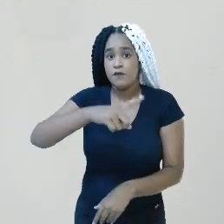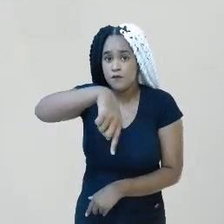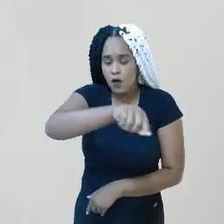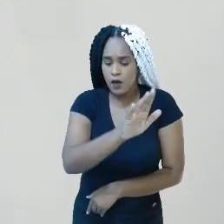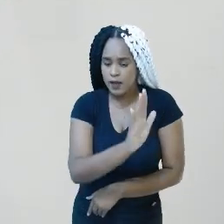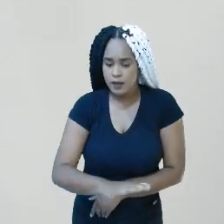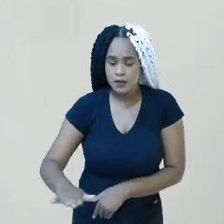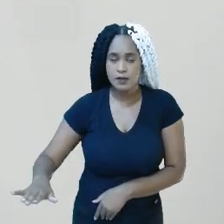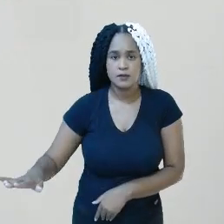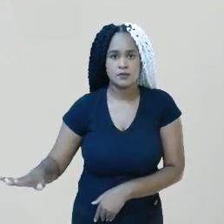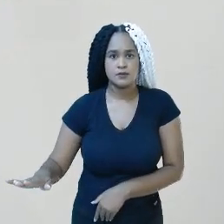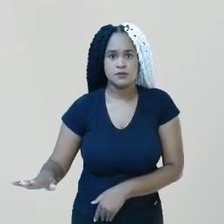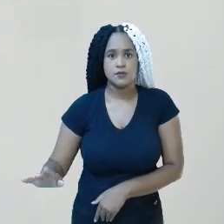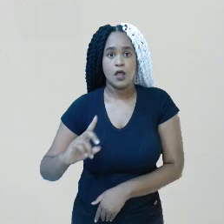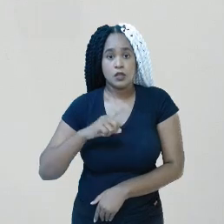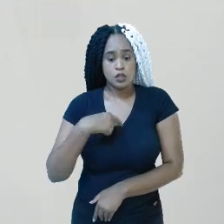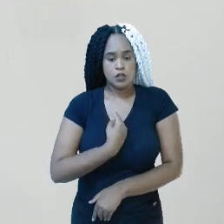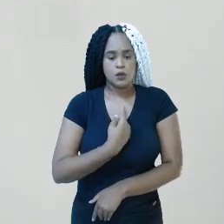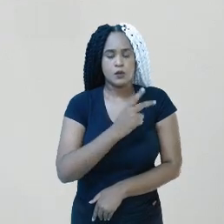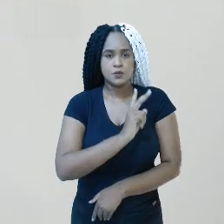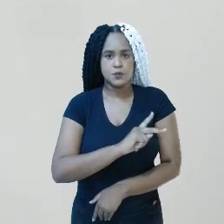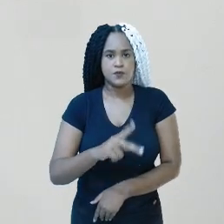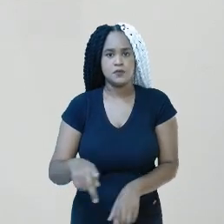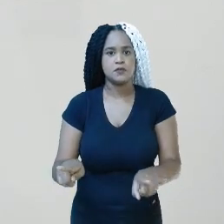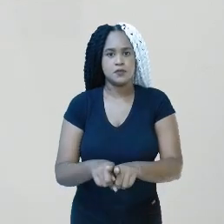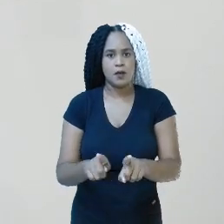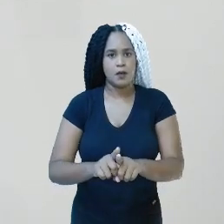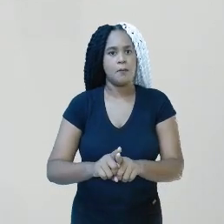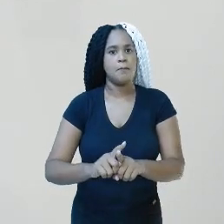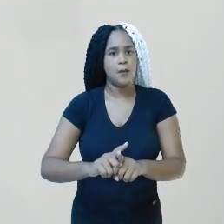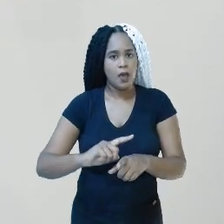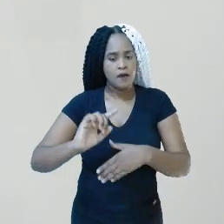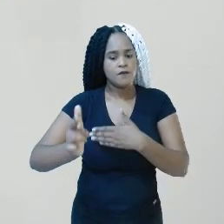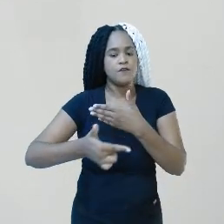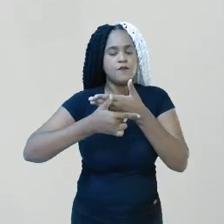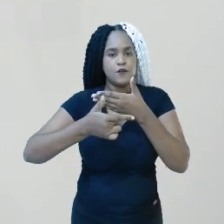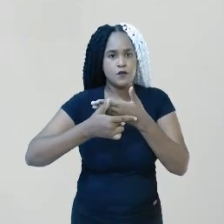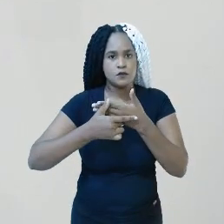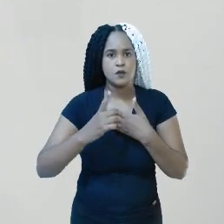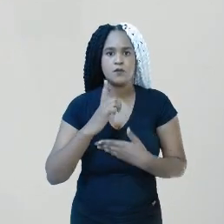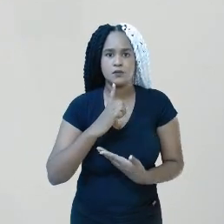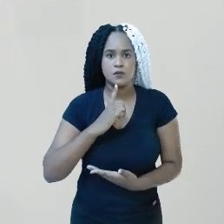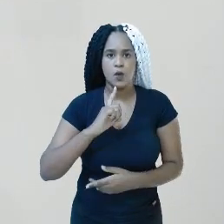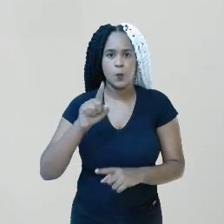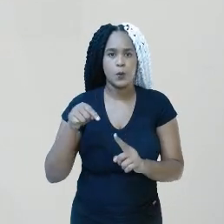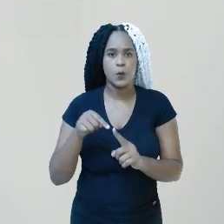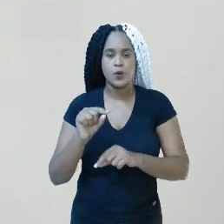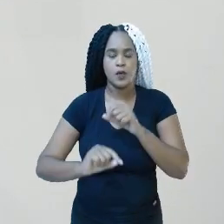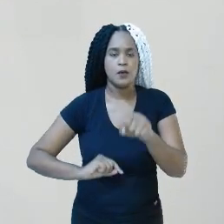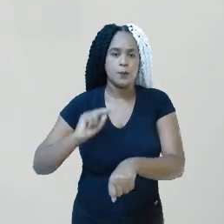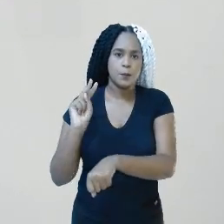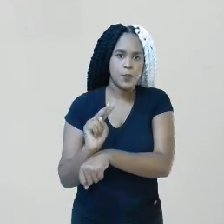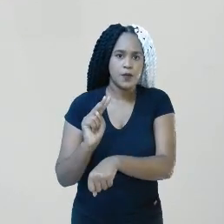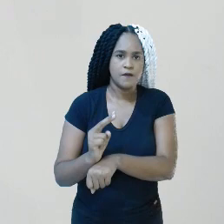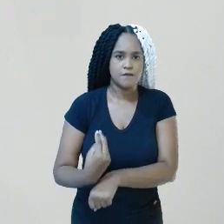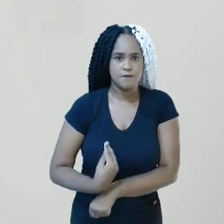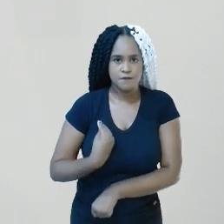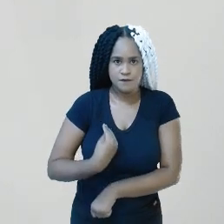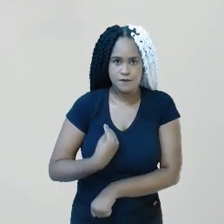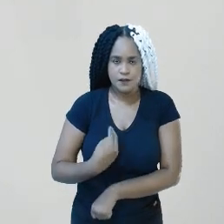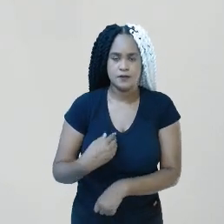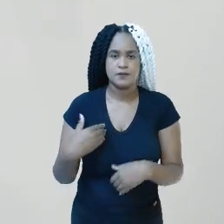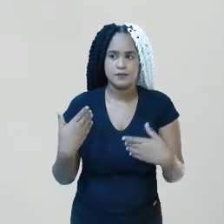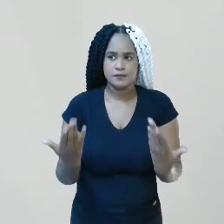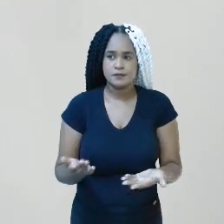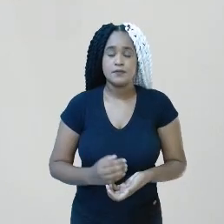crianças, nós que somos professores também, temos um papel muito importante de zelar pela vida. Tá? Vida sempre.